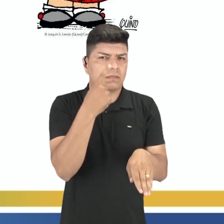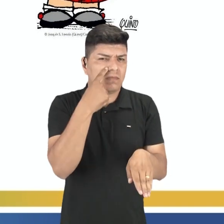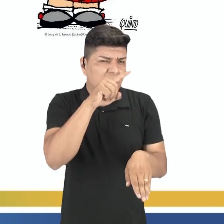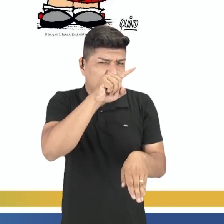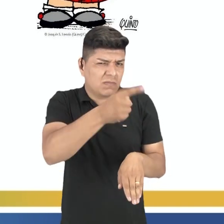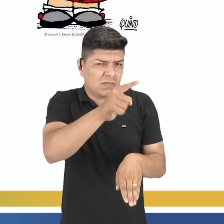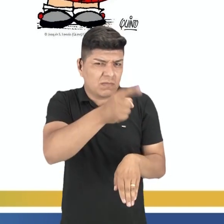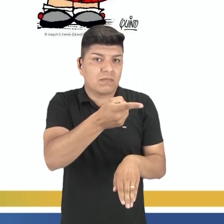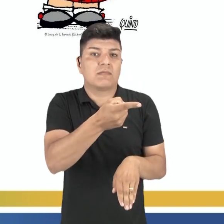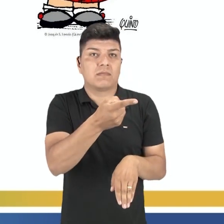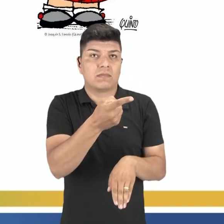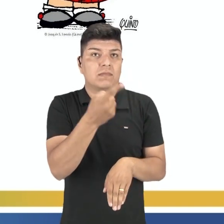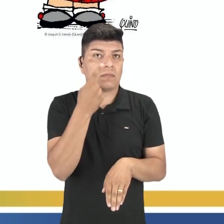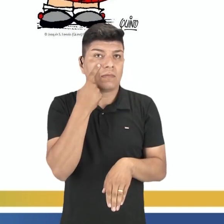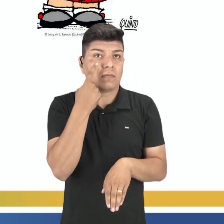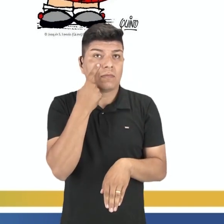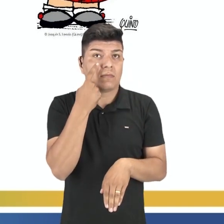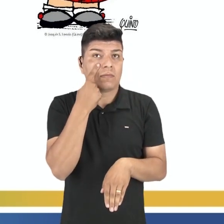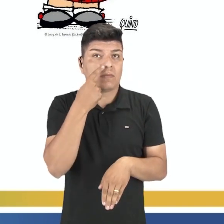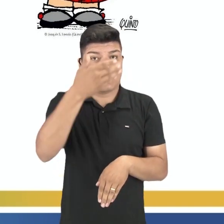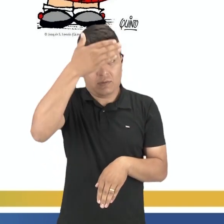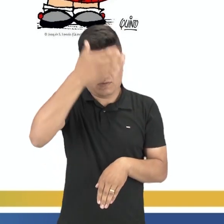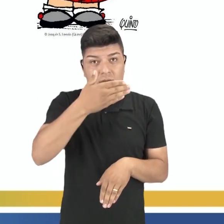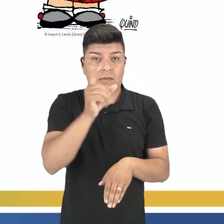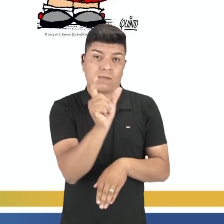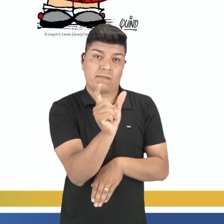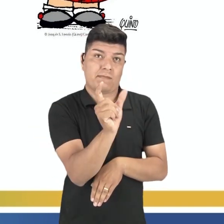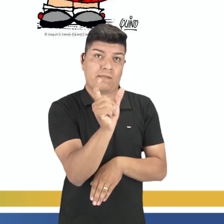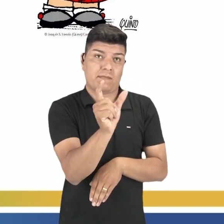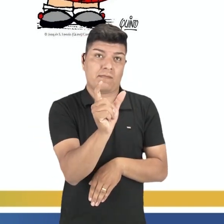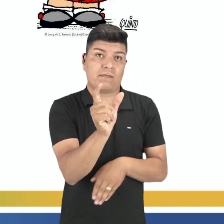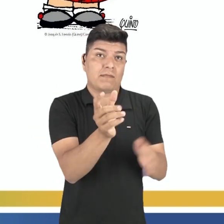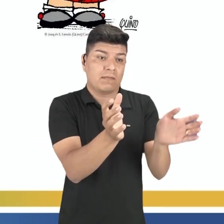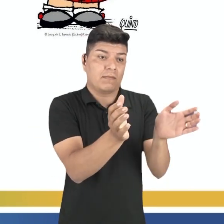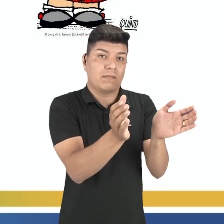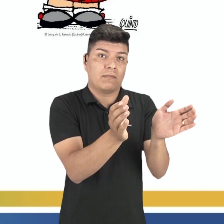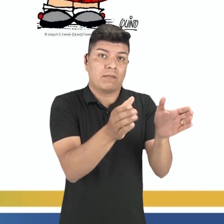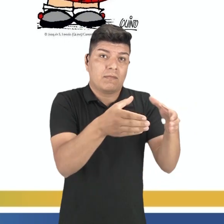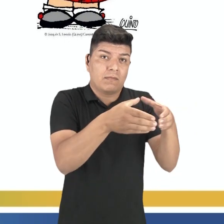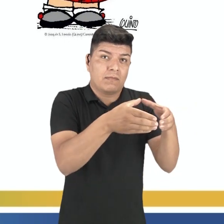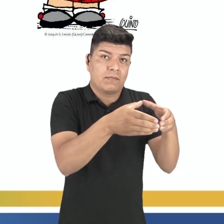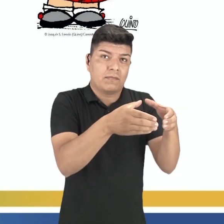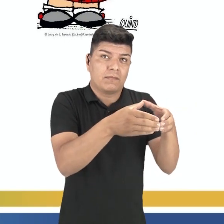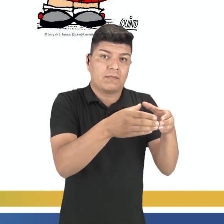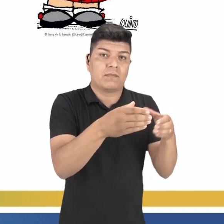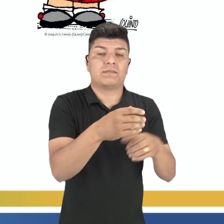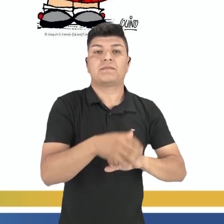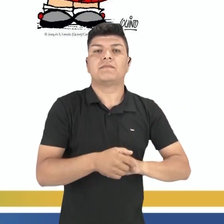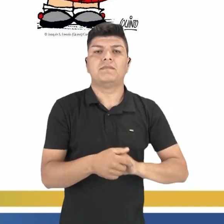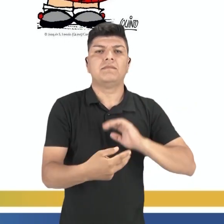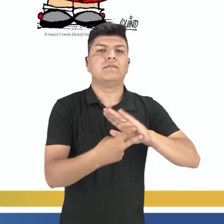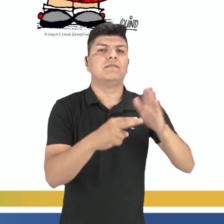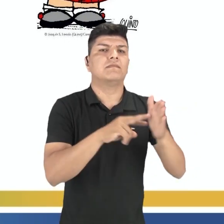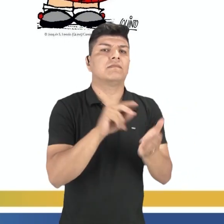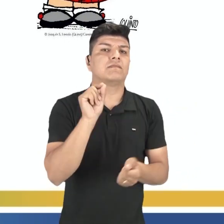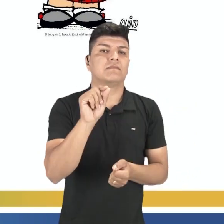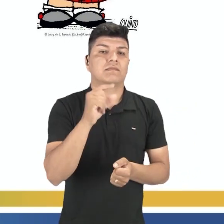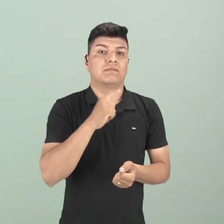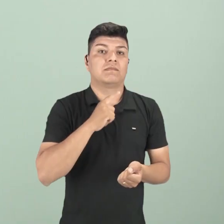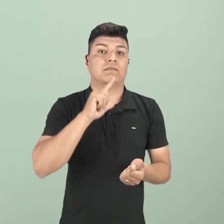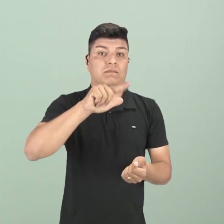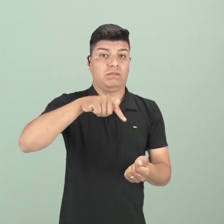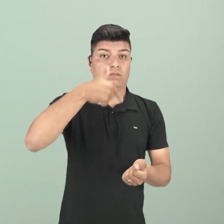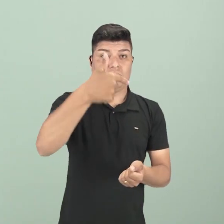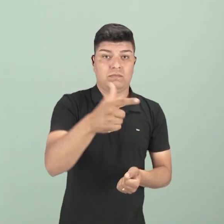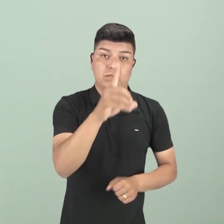reticências, esses sinaizinhos ali que estão à frente da palavra propriedade? Então, eles querem dizer que existem